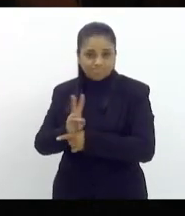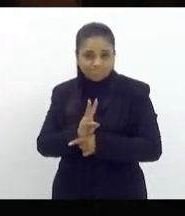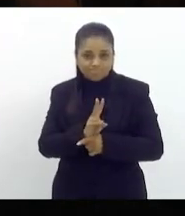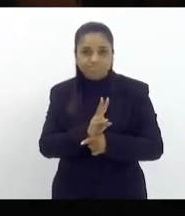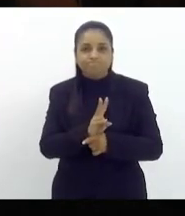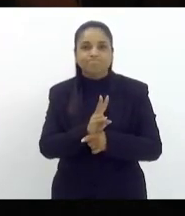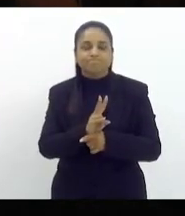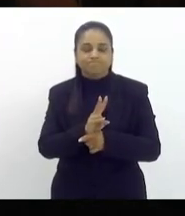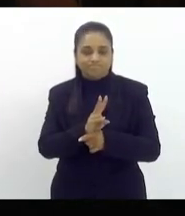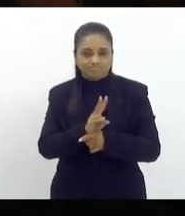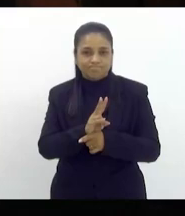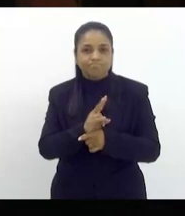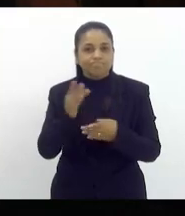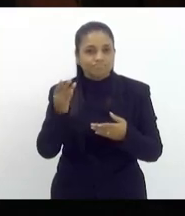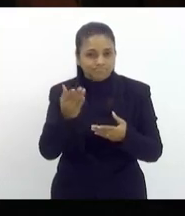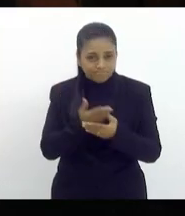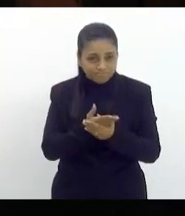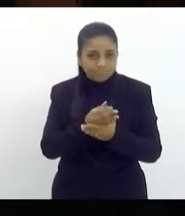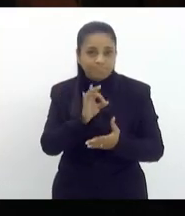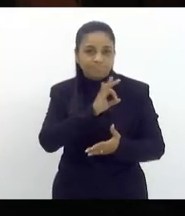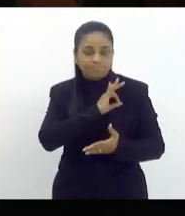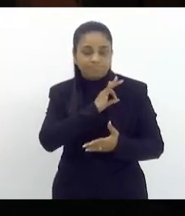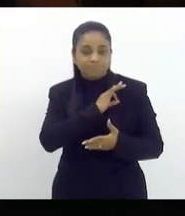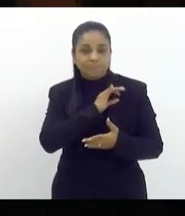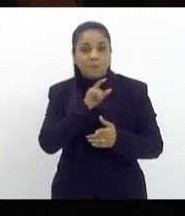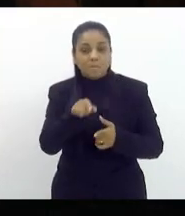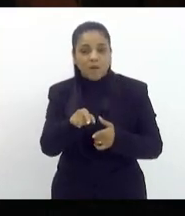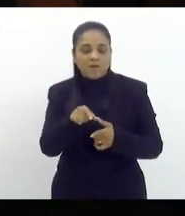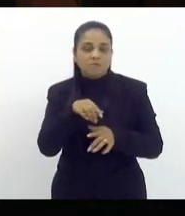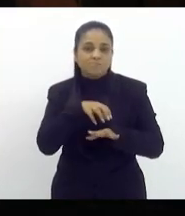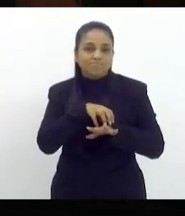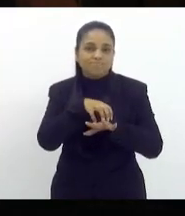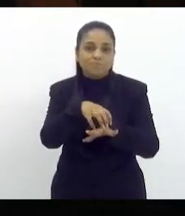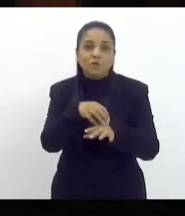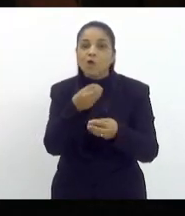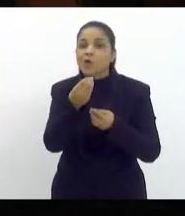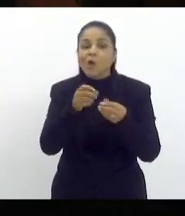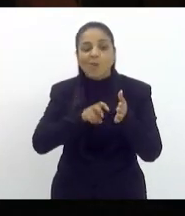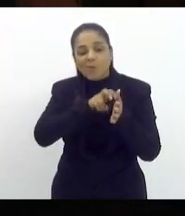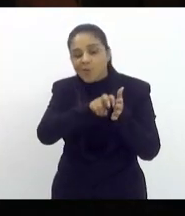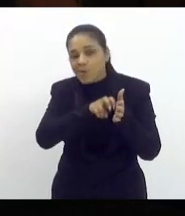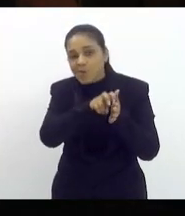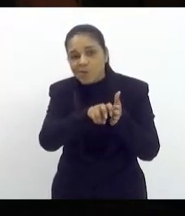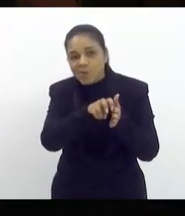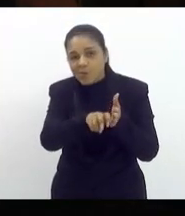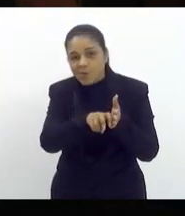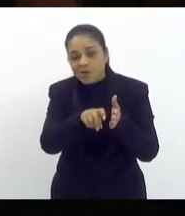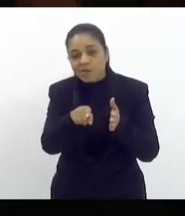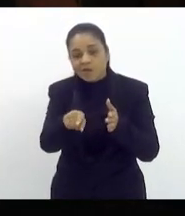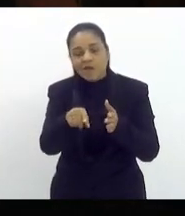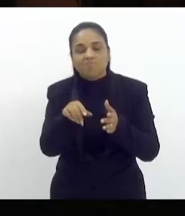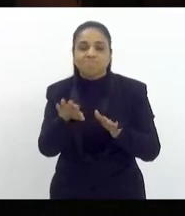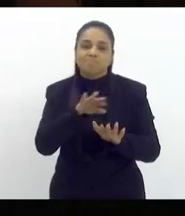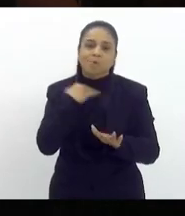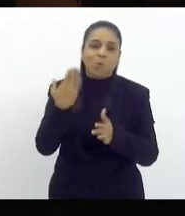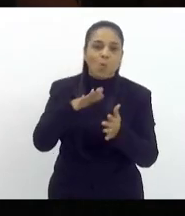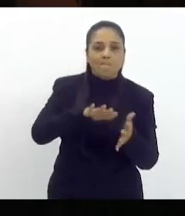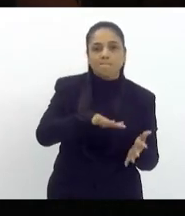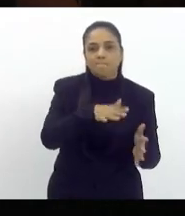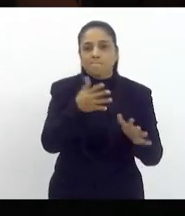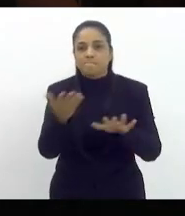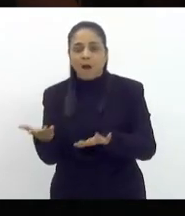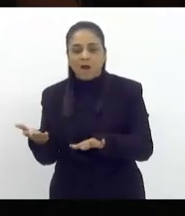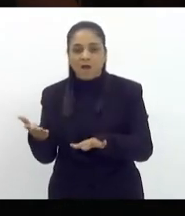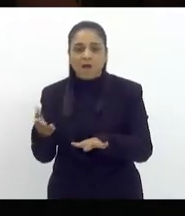a serem beneficiadas pela proteção da Patrulha Maria da Penha e estão perdendo sua própria vida como foi o caso